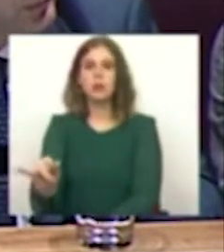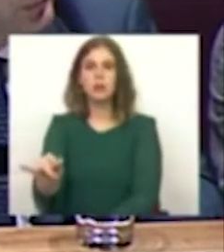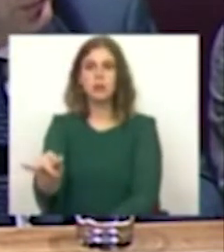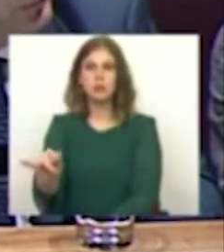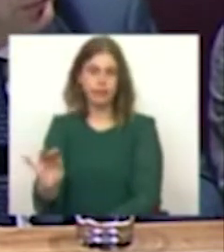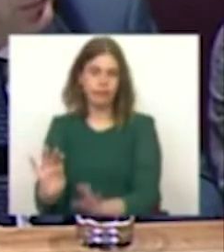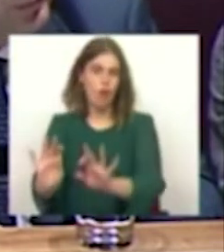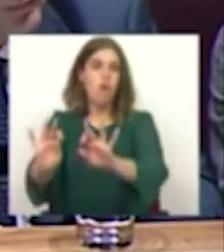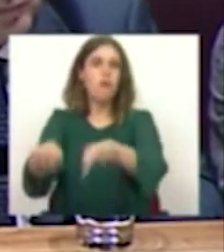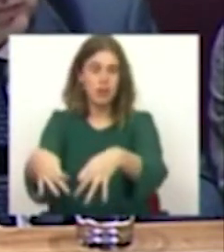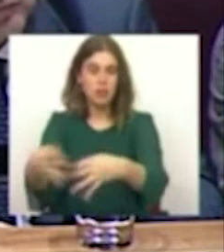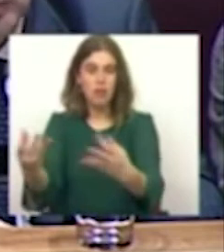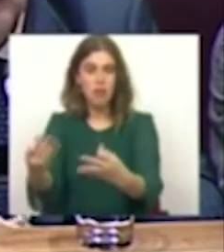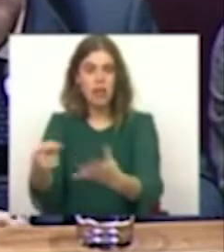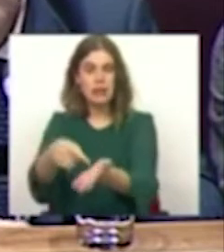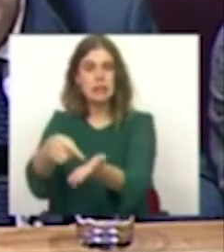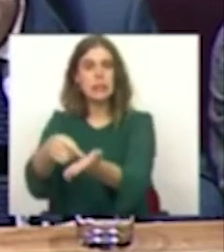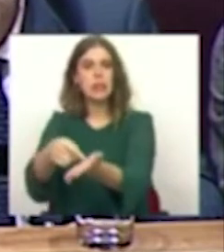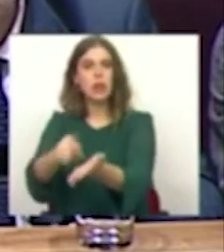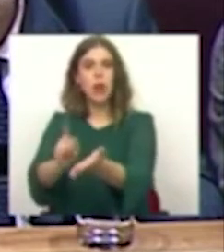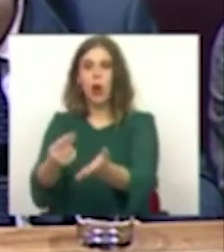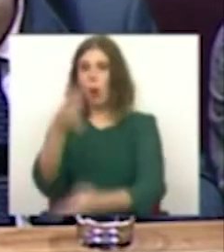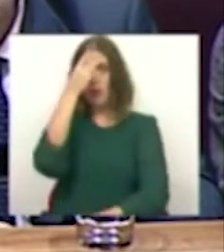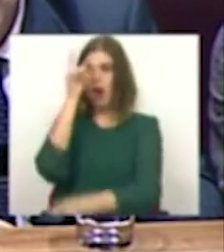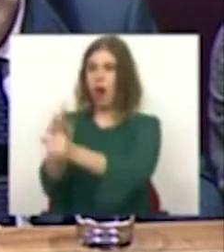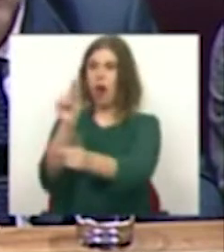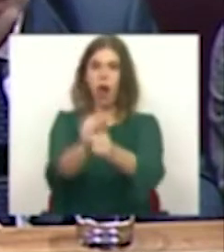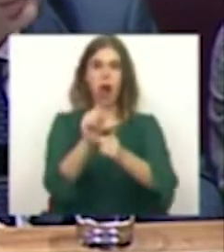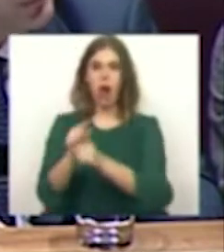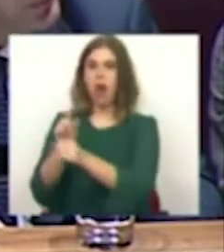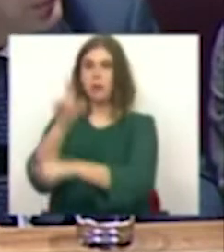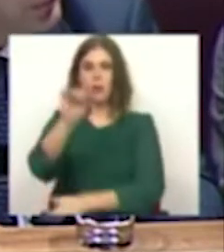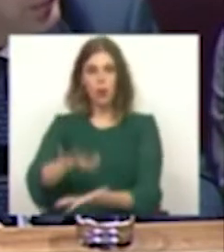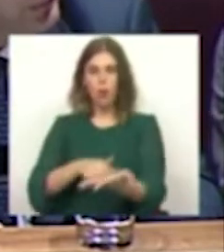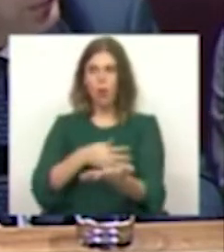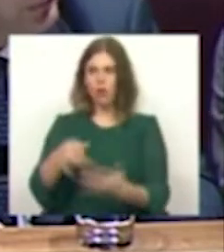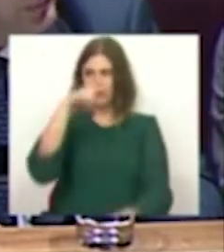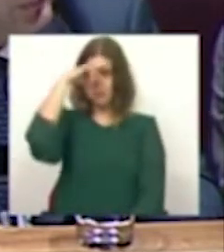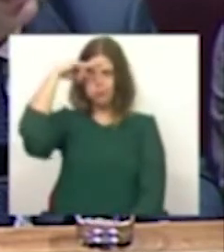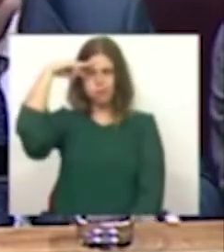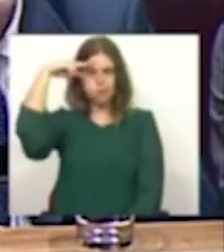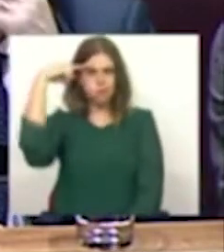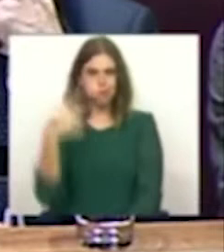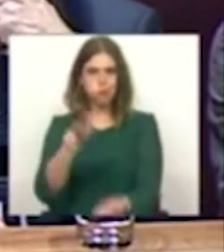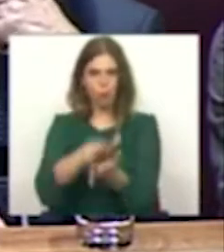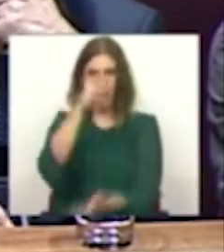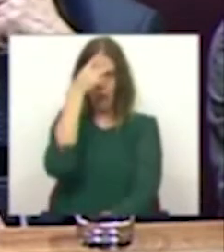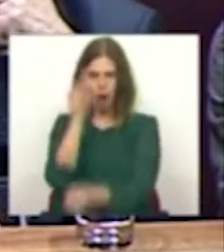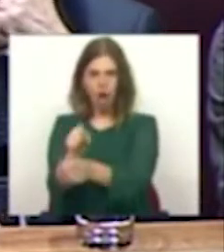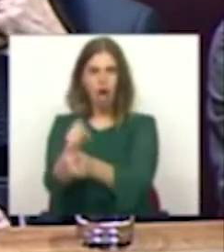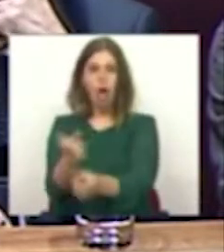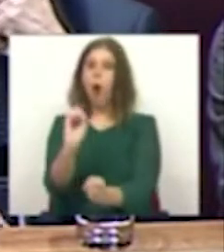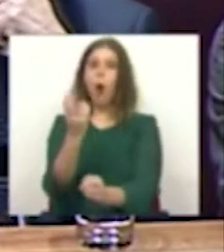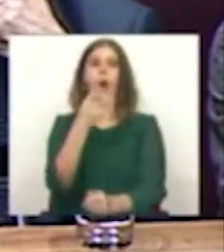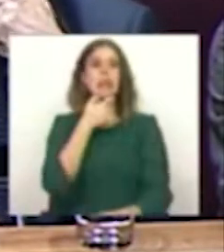Ecofin, onde exigiria a unanimidade e um quadro de difícil aprovação de unanimidade, ou se